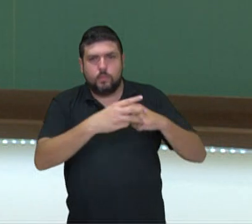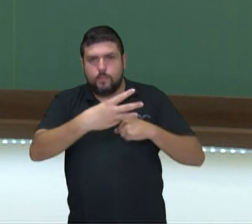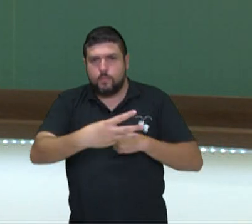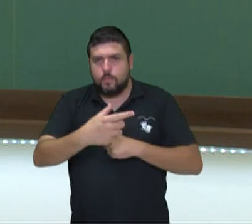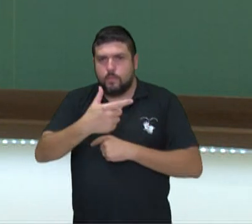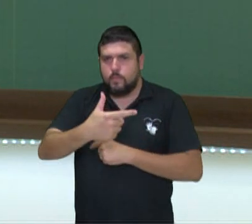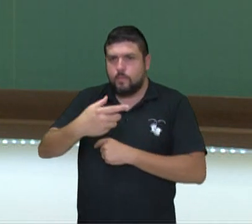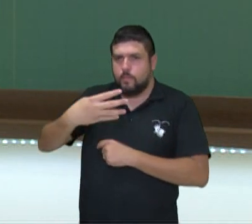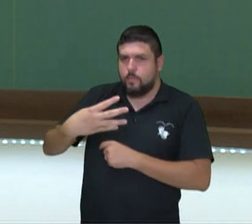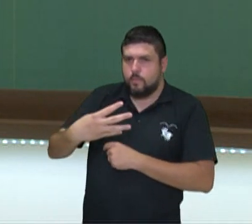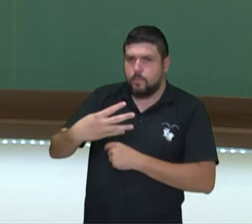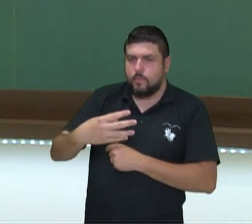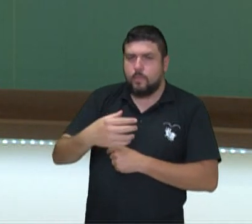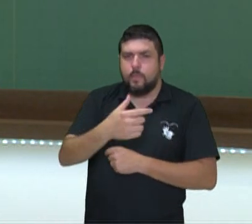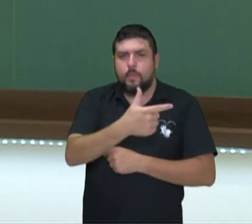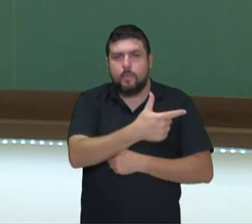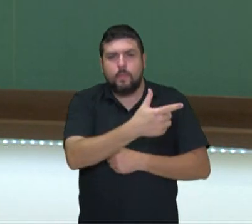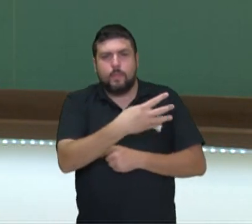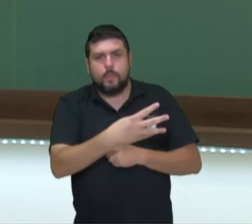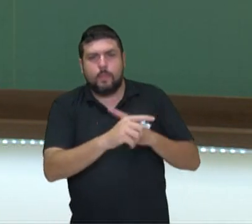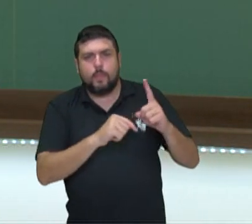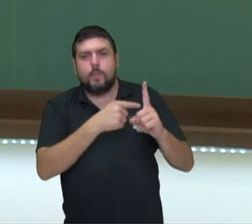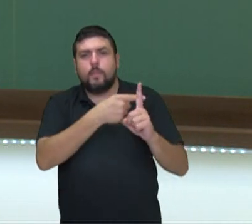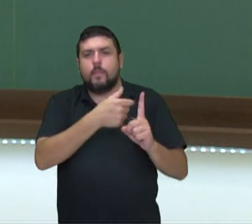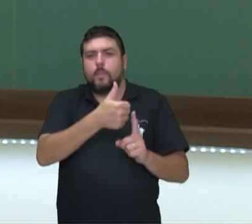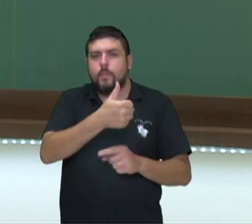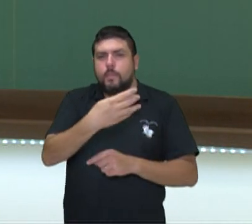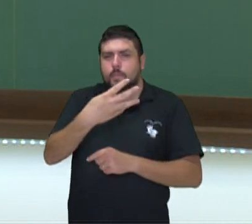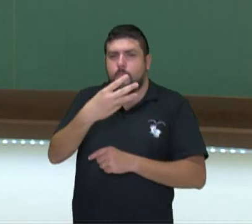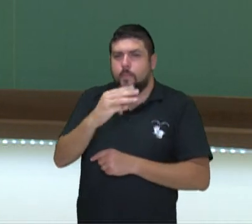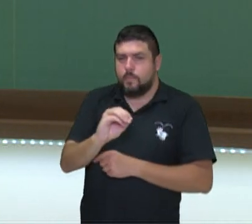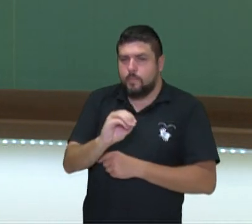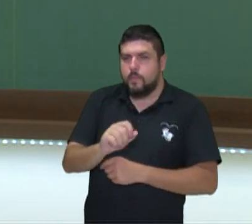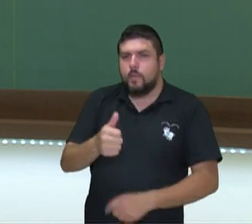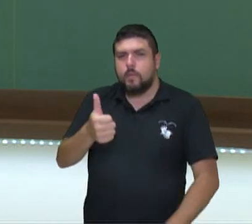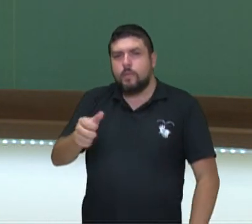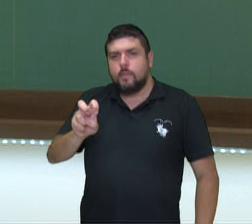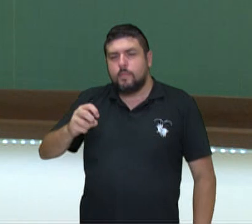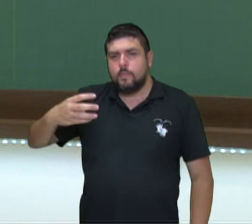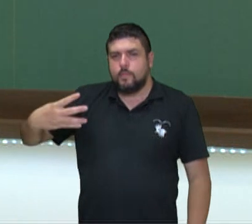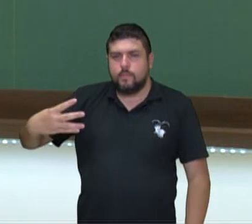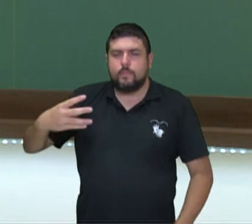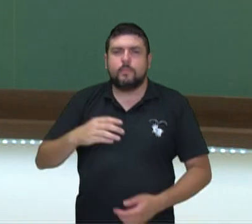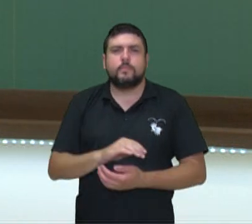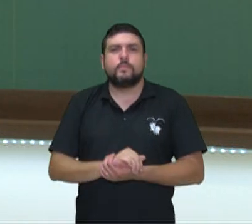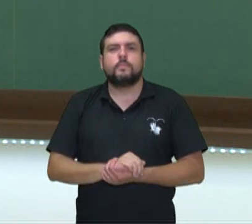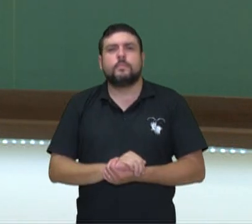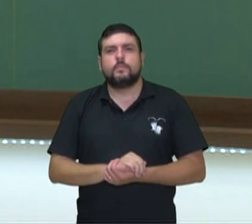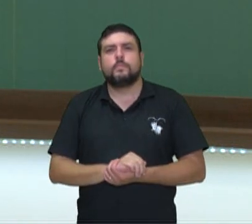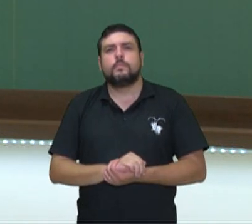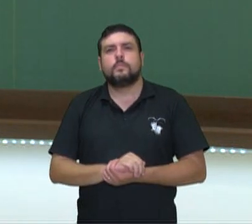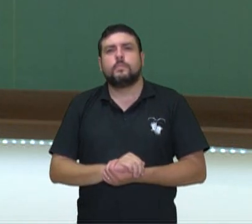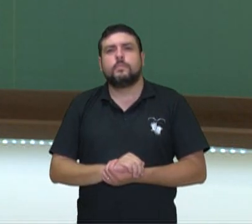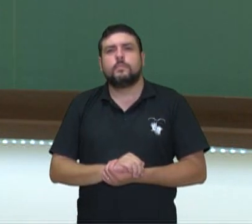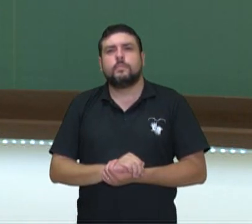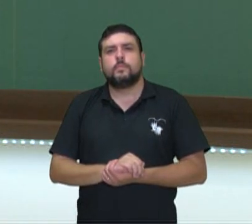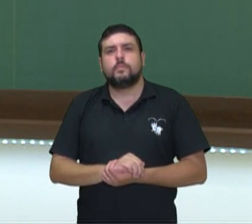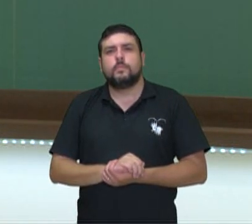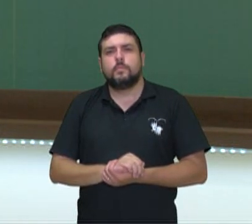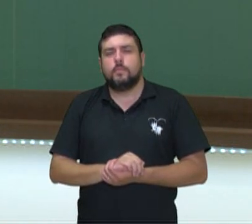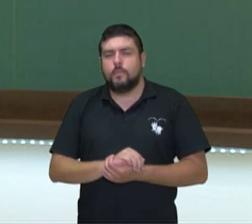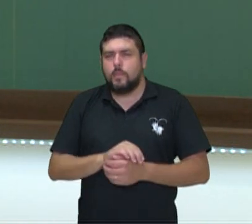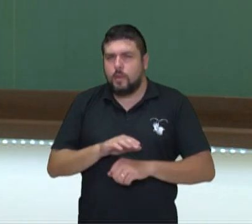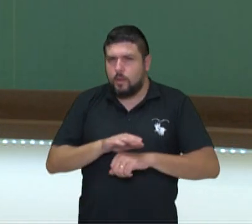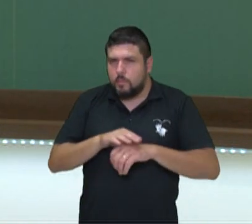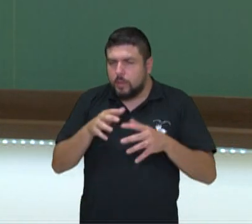24, 24 mais 130, 154, fechando todos os valores da tabela. Foi um pouquinho mais